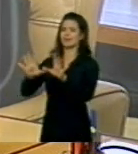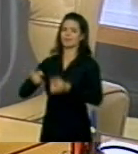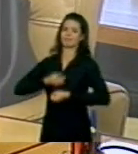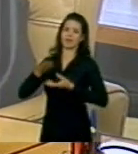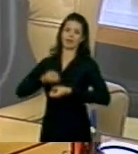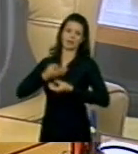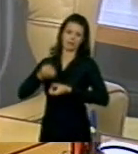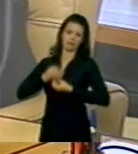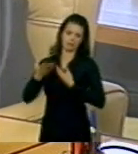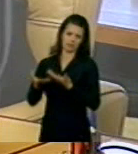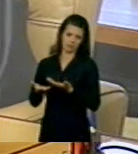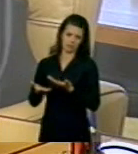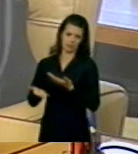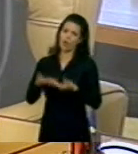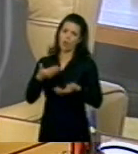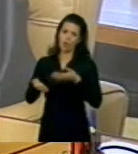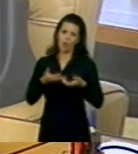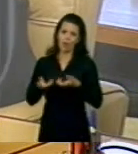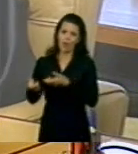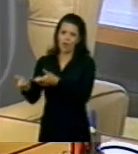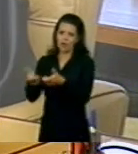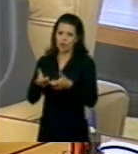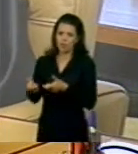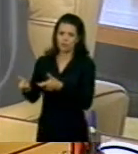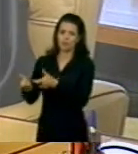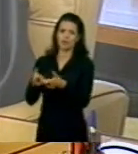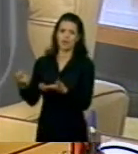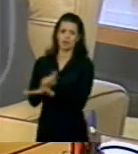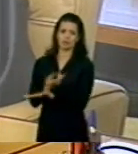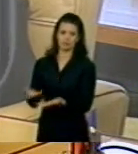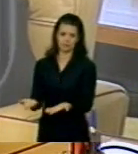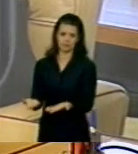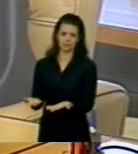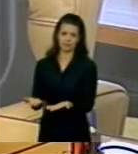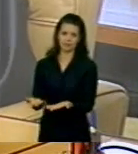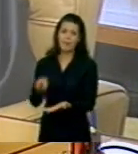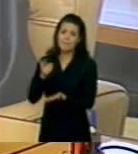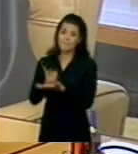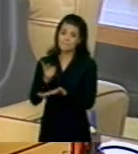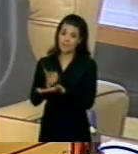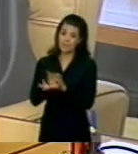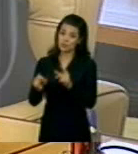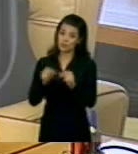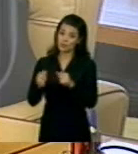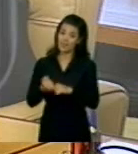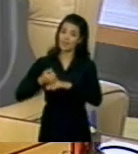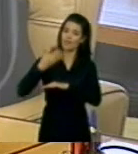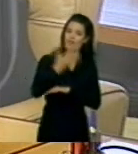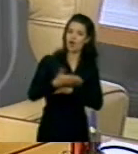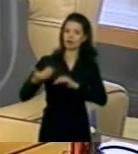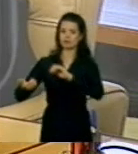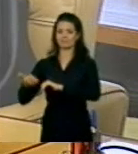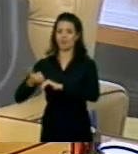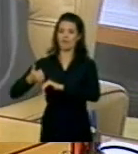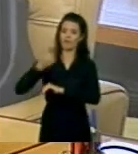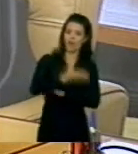expressão, qualquer que seja o âmbito espacial em que concretamente se manifeste, ainda que fora do recinto da própria